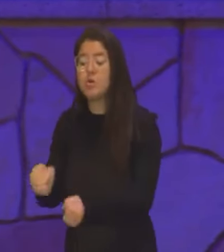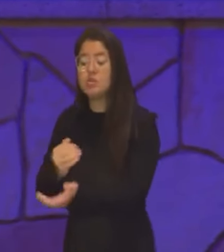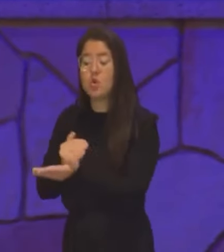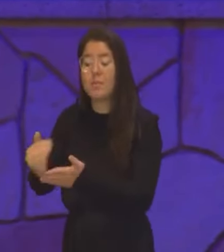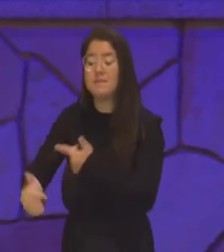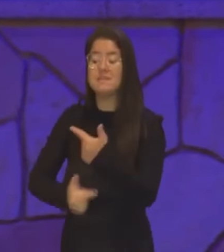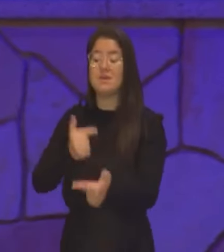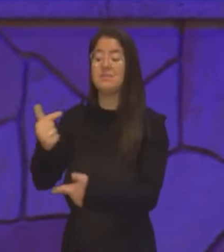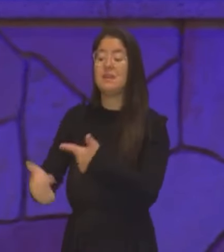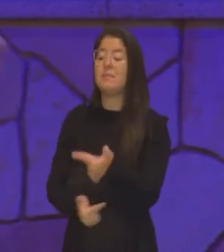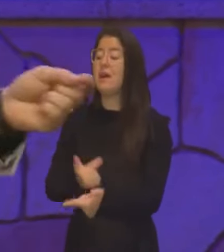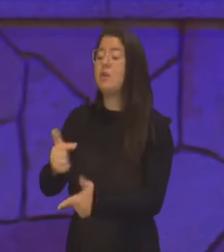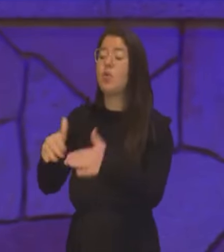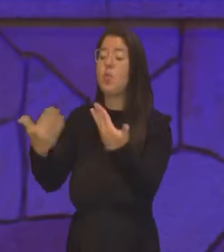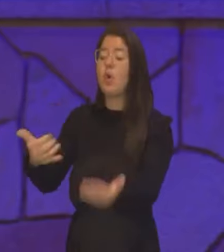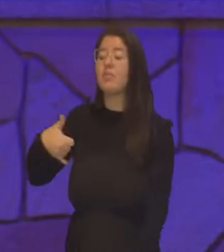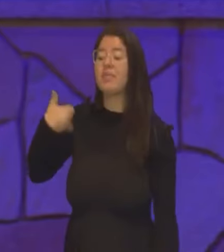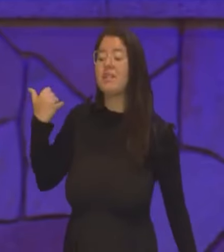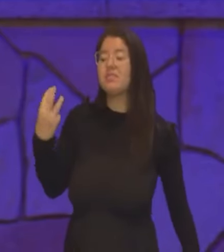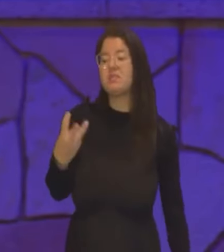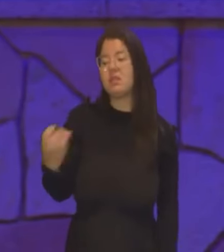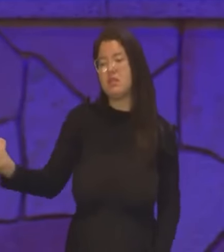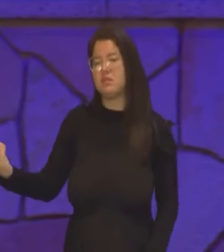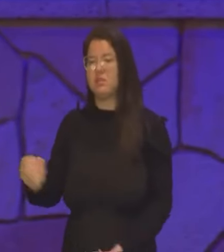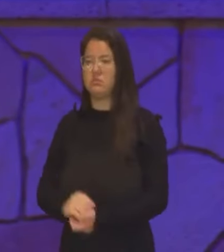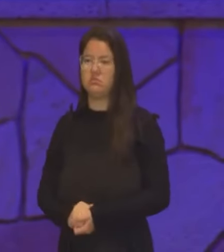seu exercício aos 30 anos de idade.